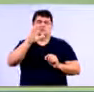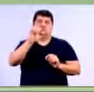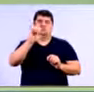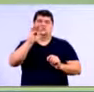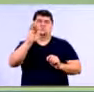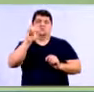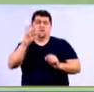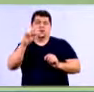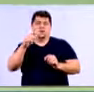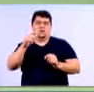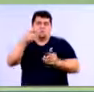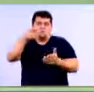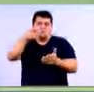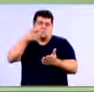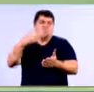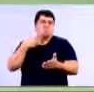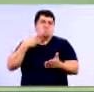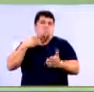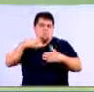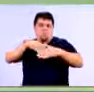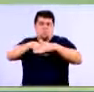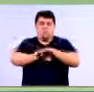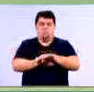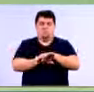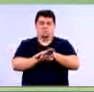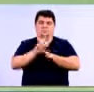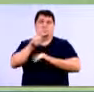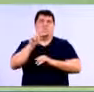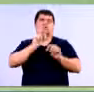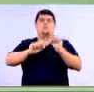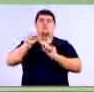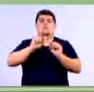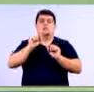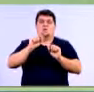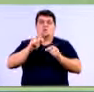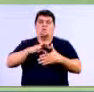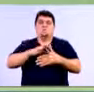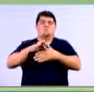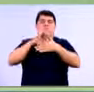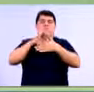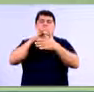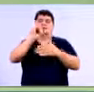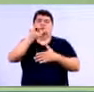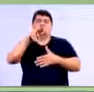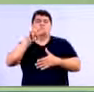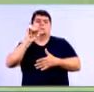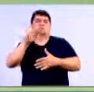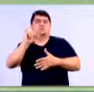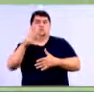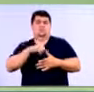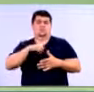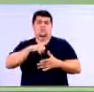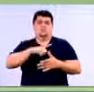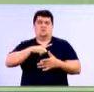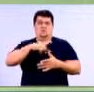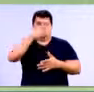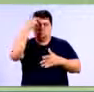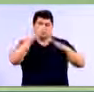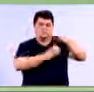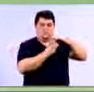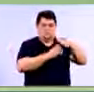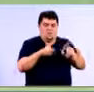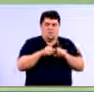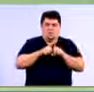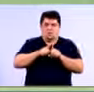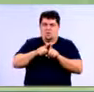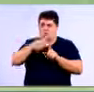Depósito Bancário. O CDB é um dos principais investimentos que as pessoas, tanto pessoa jurídica ou quanto pessoa física,